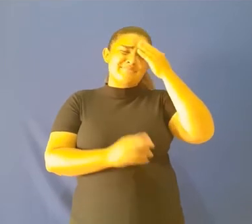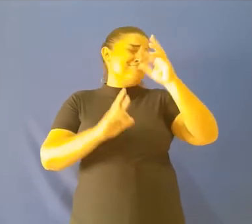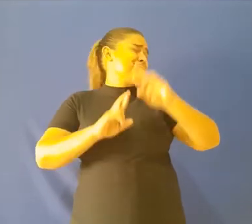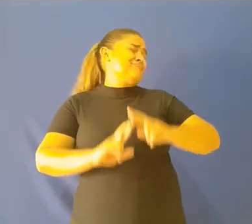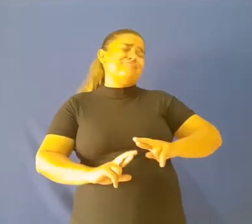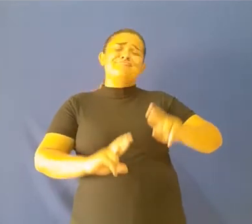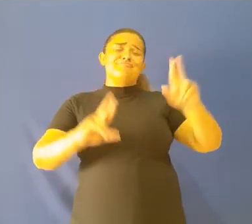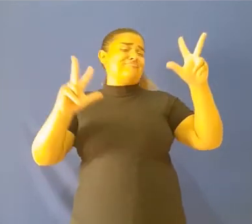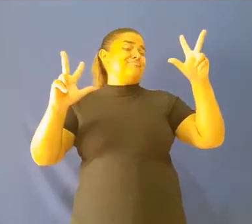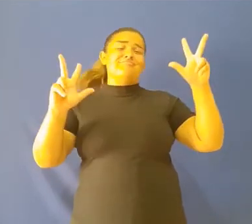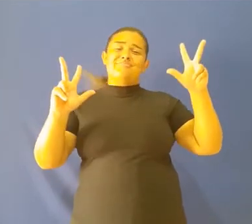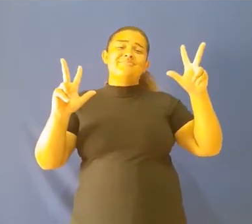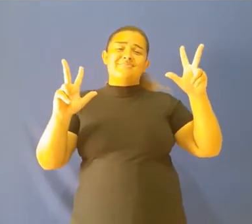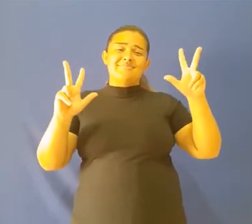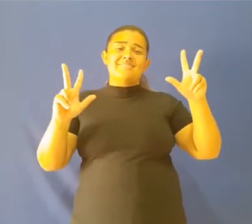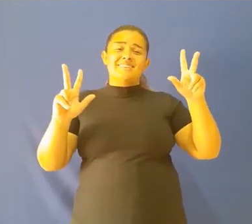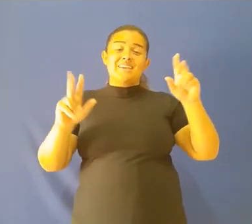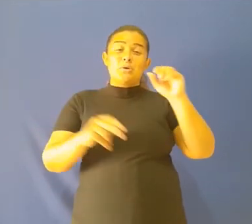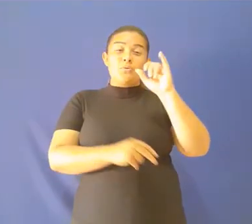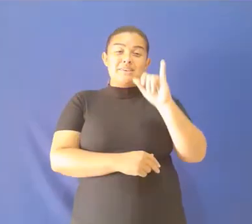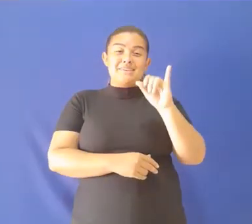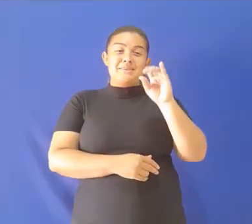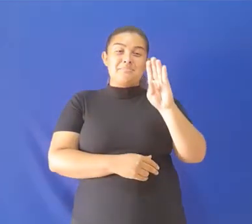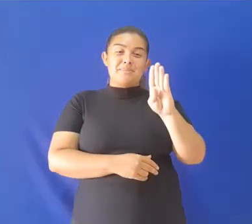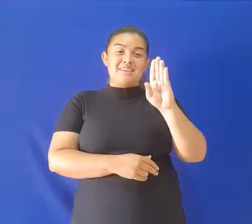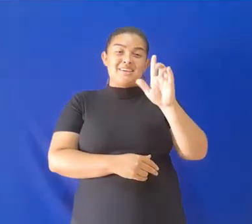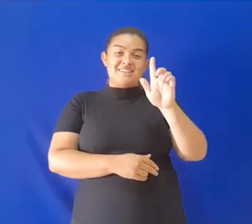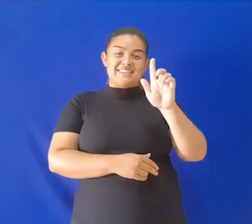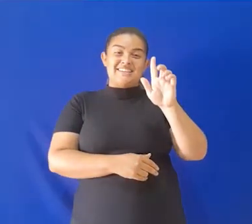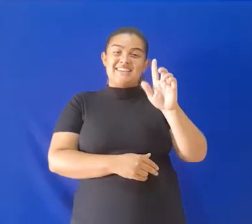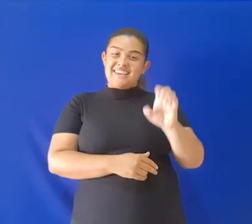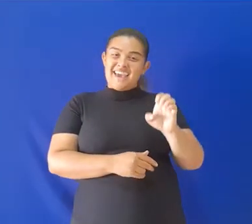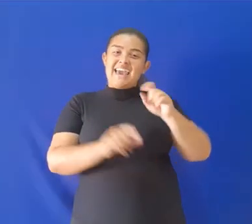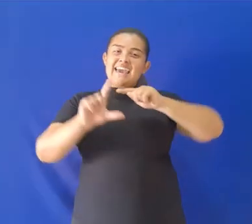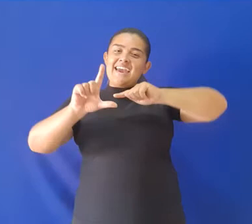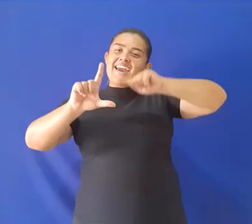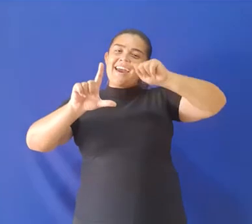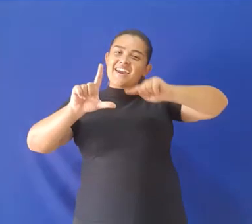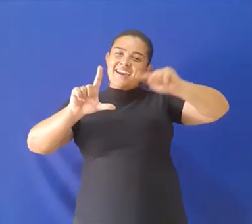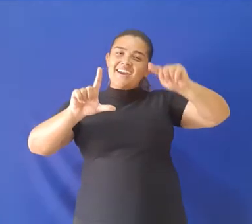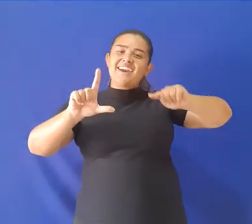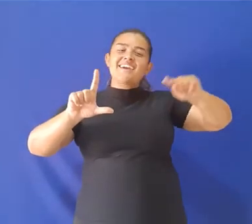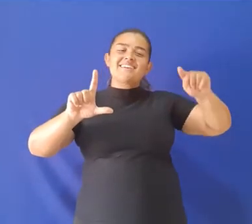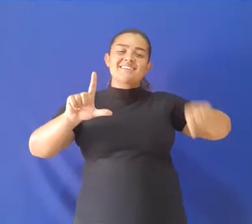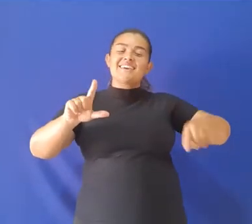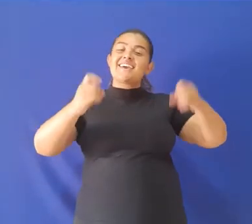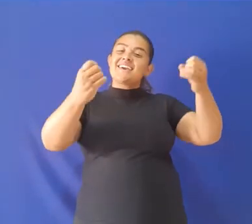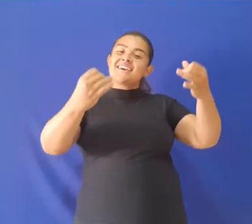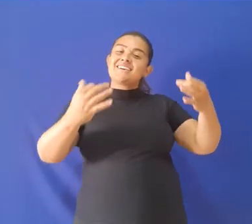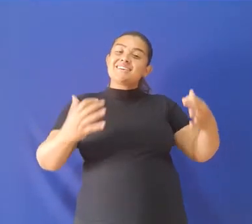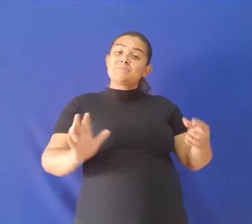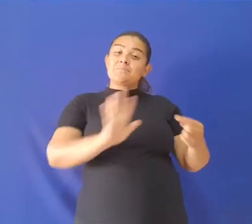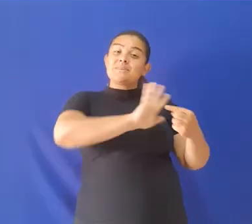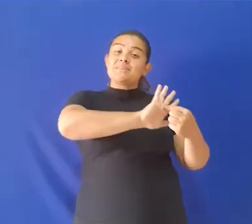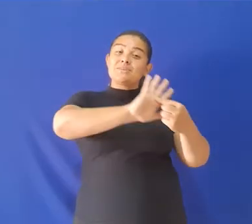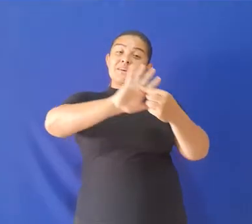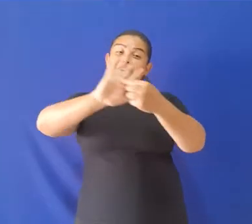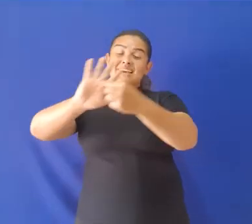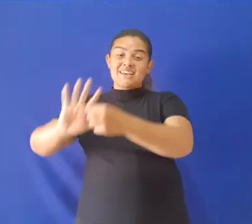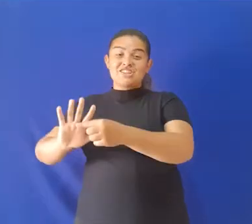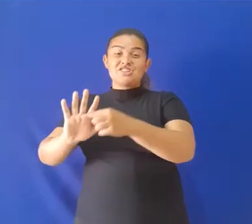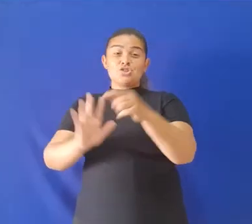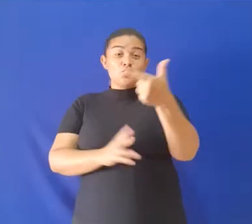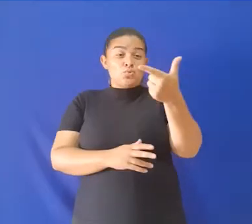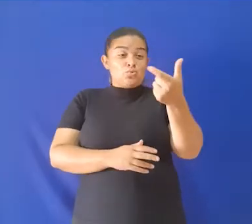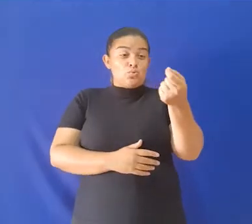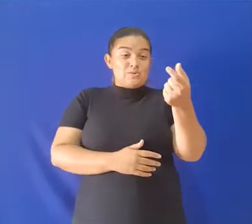nós sabemos que não é nada disso, porque, de acordo com o IBGE, o censo brasileiro,